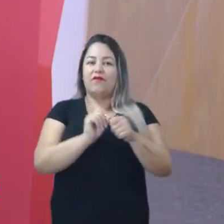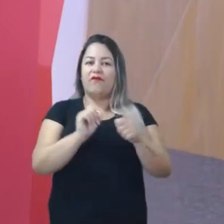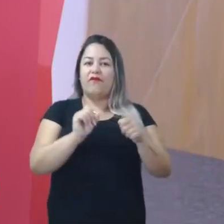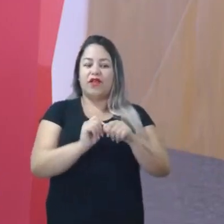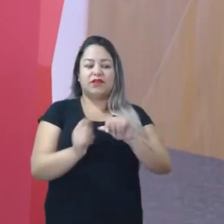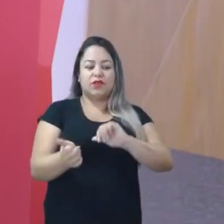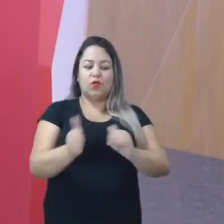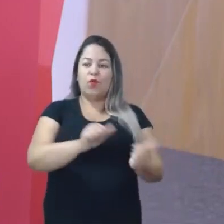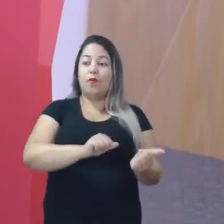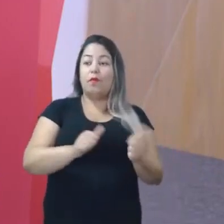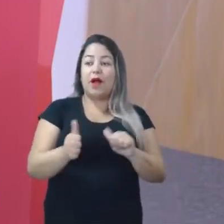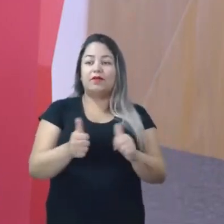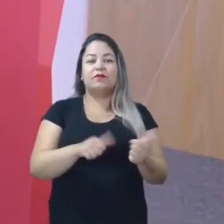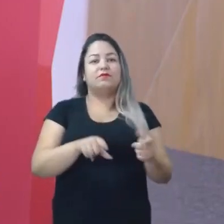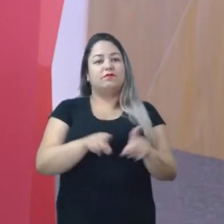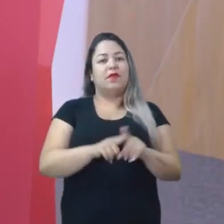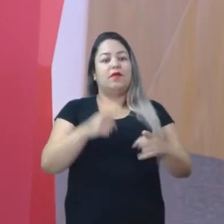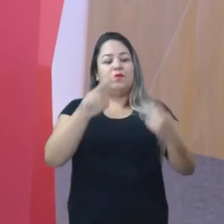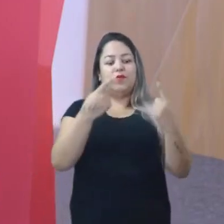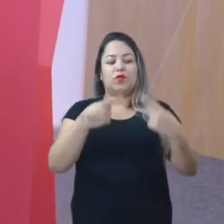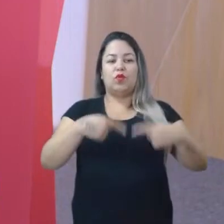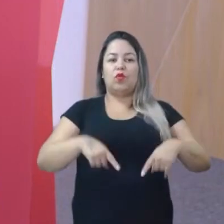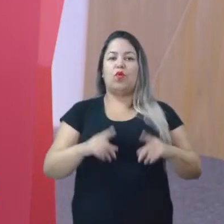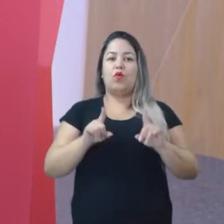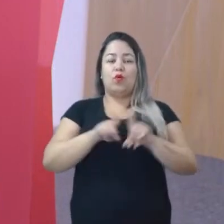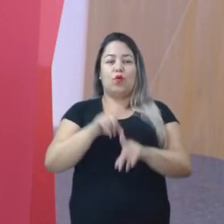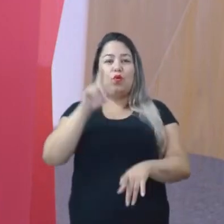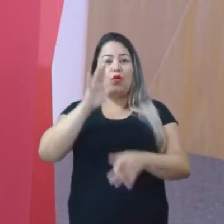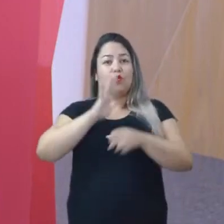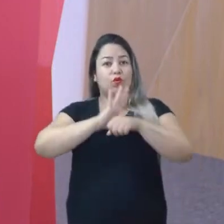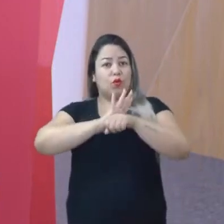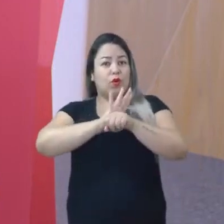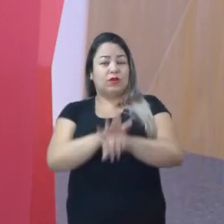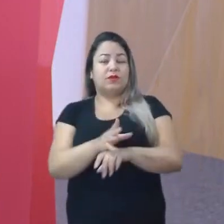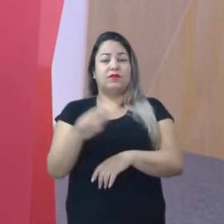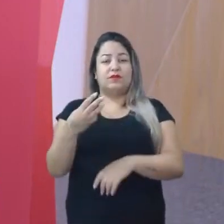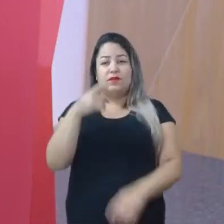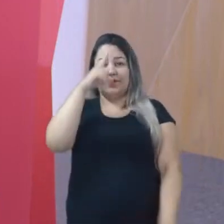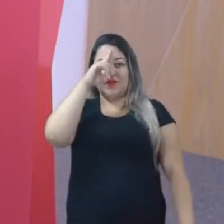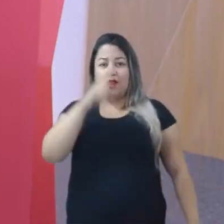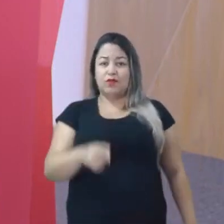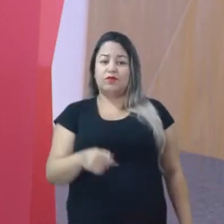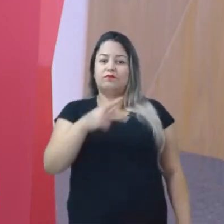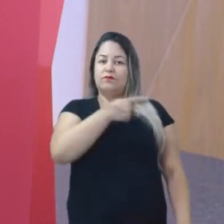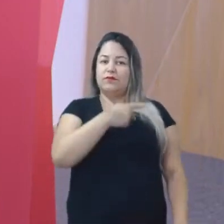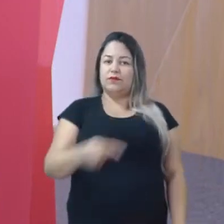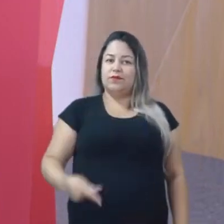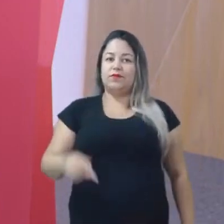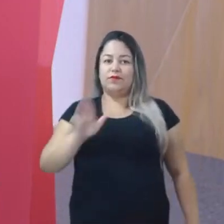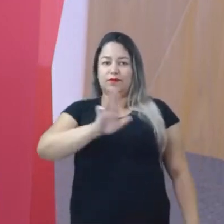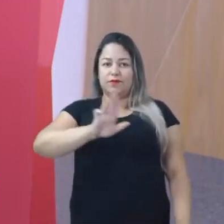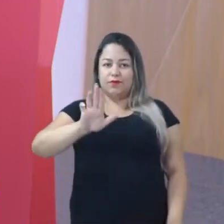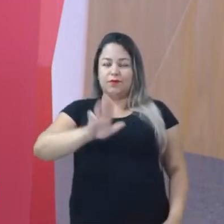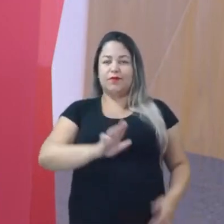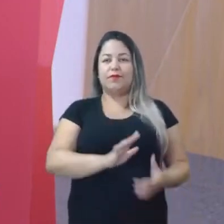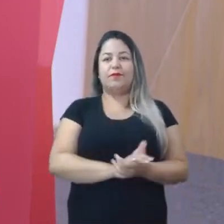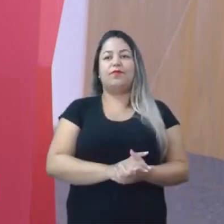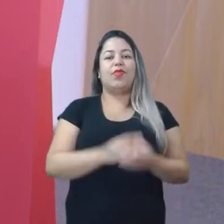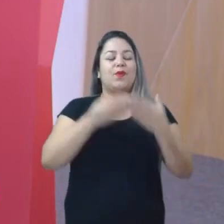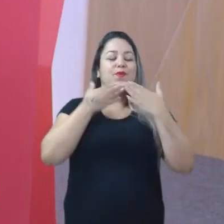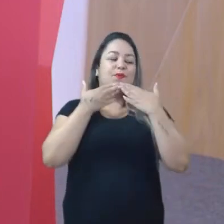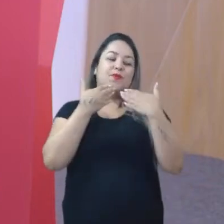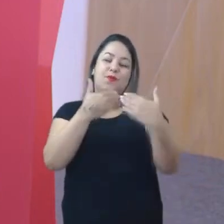balanço das políticas de combate ao racismo nesse terceiro mandato do presidente Lula. Ah, que bom